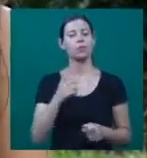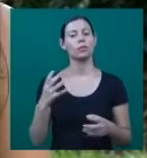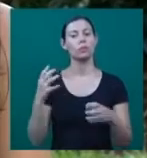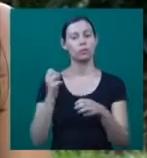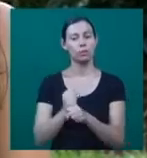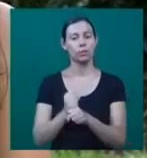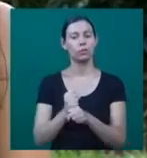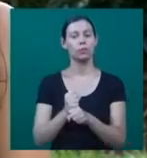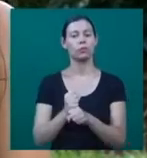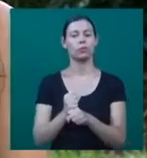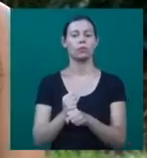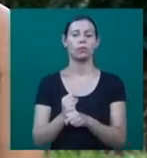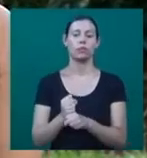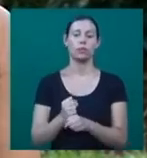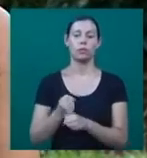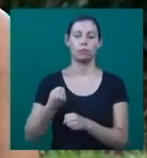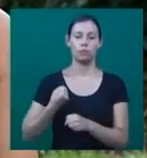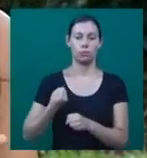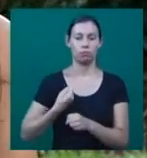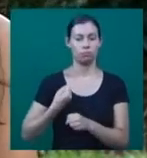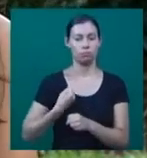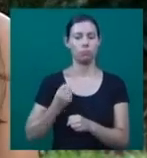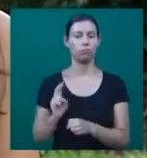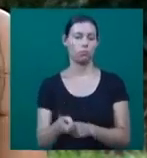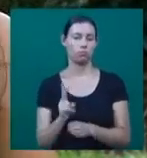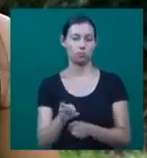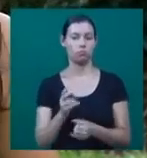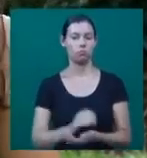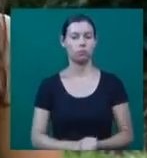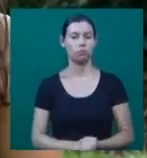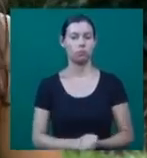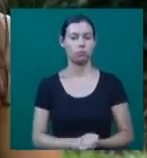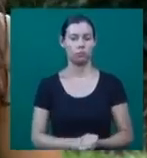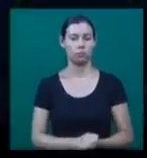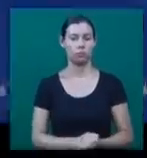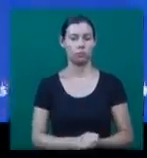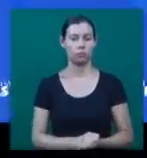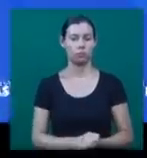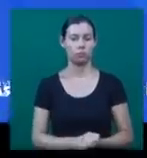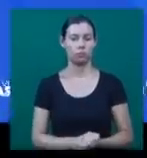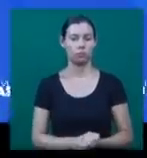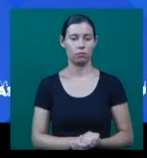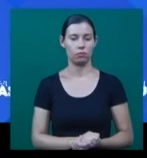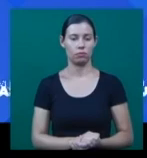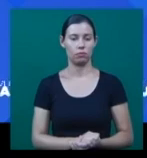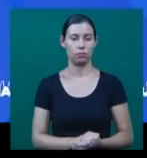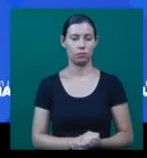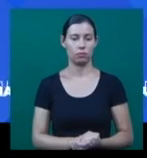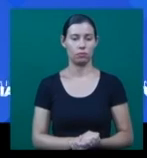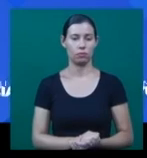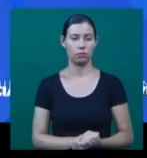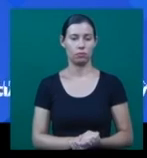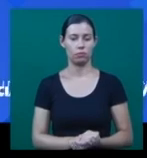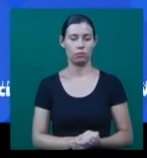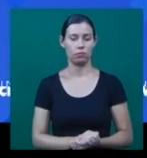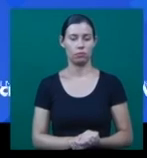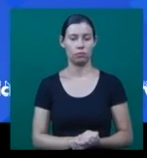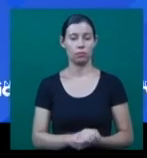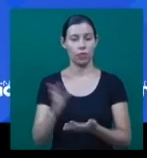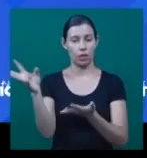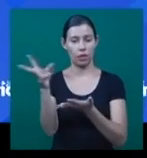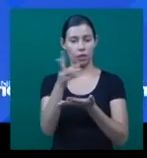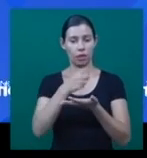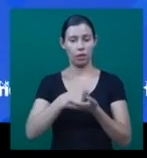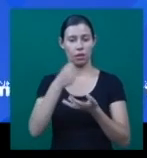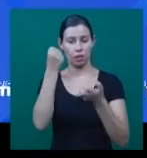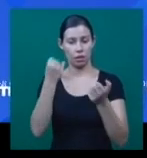55,5% cesarianas, porcentagem que se manteve em 2016. Ainda segundo os dados, ao avaliar só partos